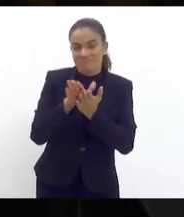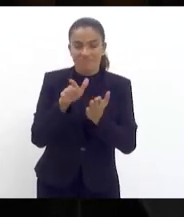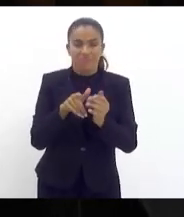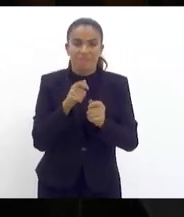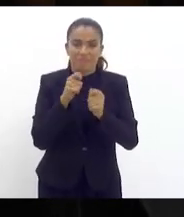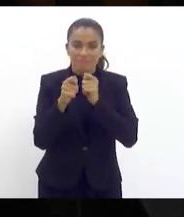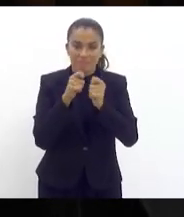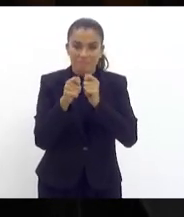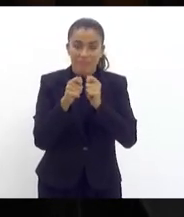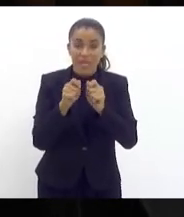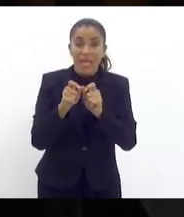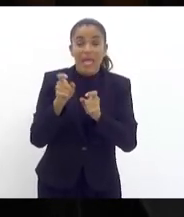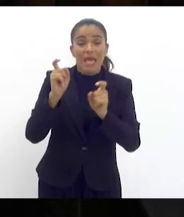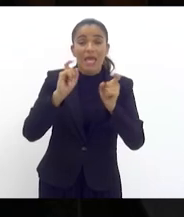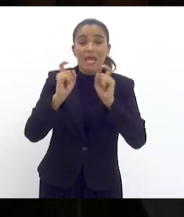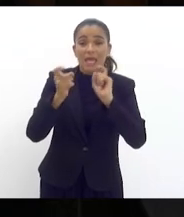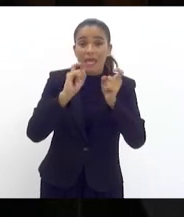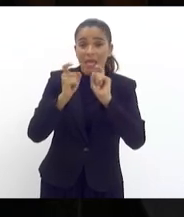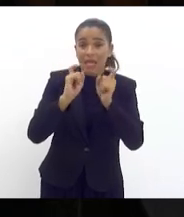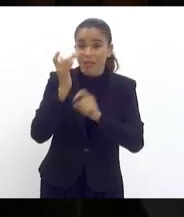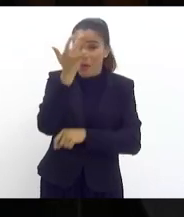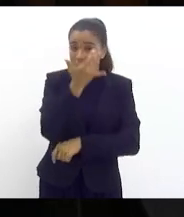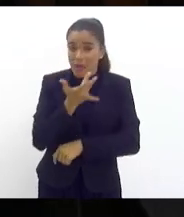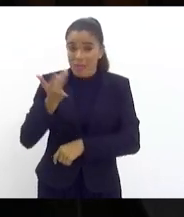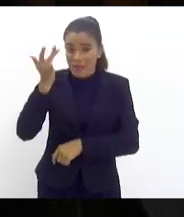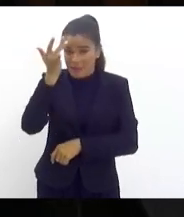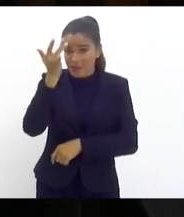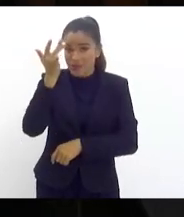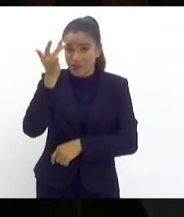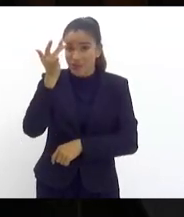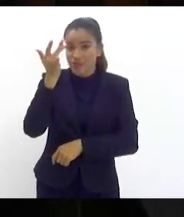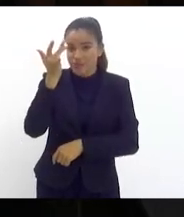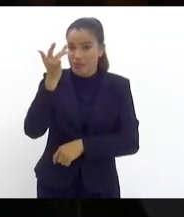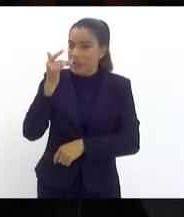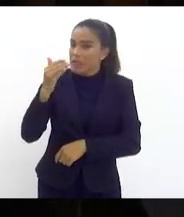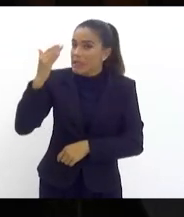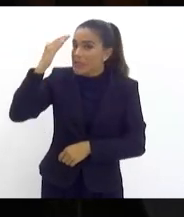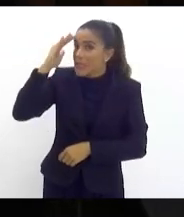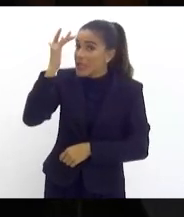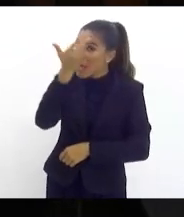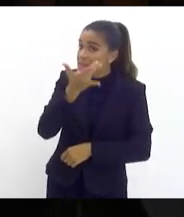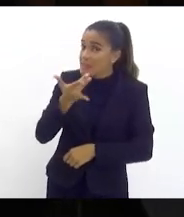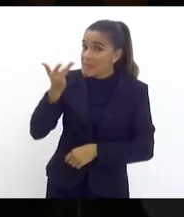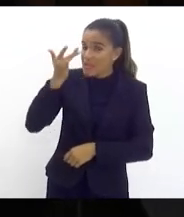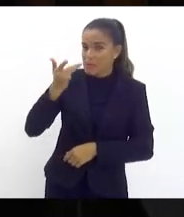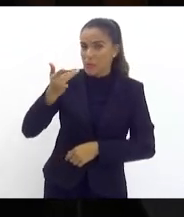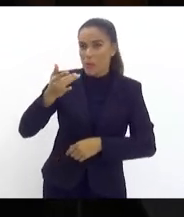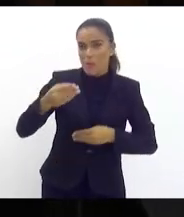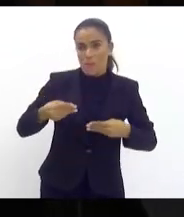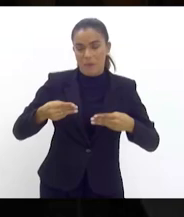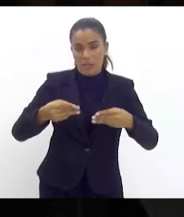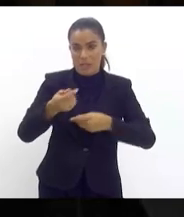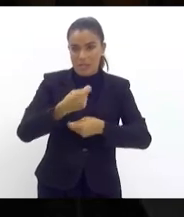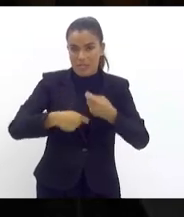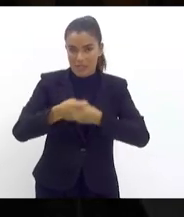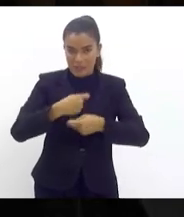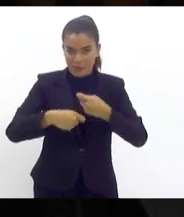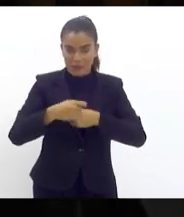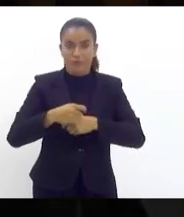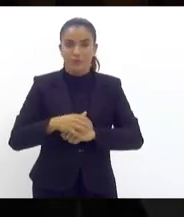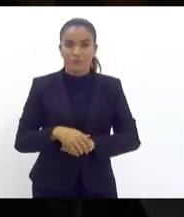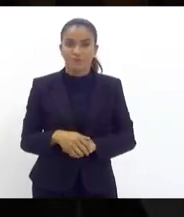Em reunião com Haddad, Haddad entenda-se como ministro da Economia, em reunião com